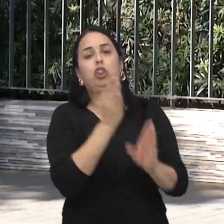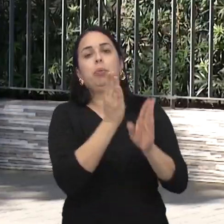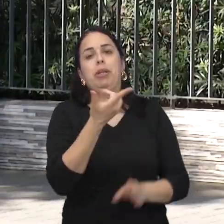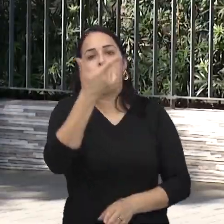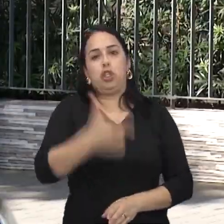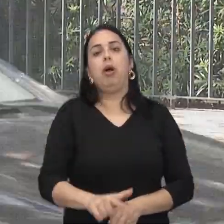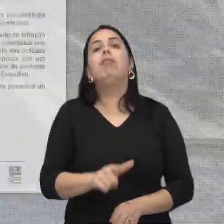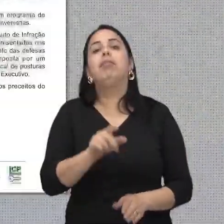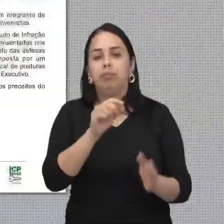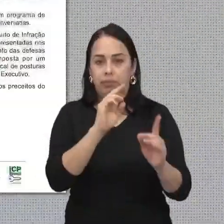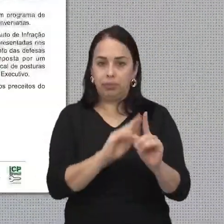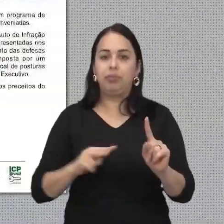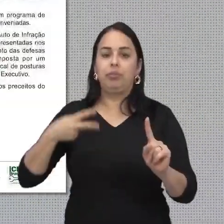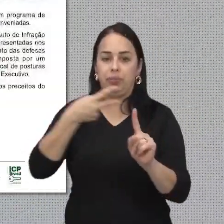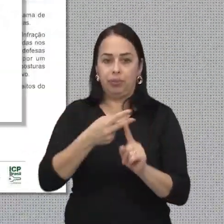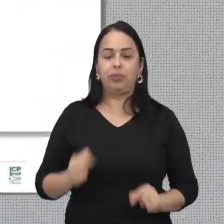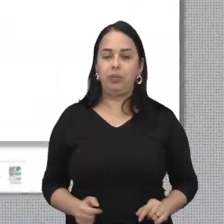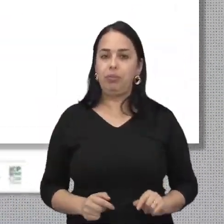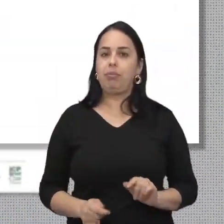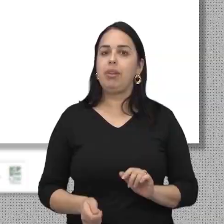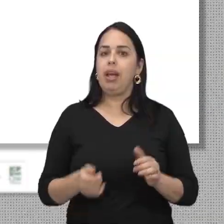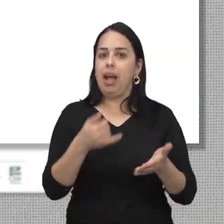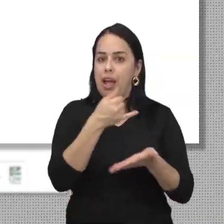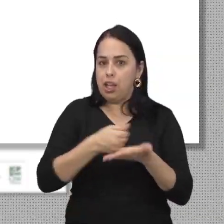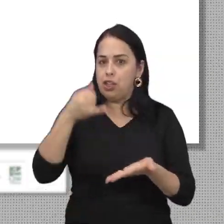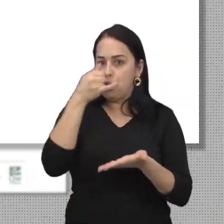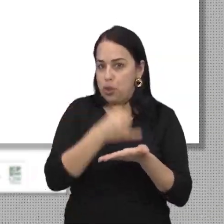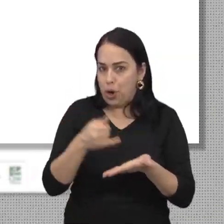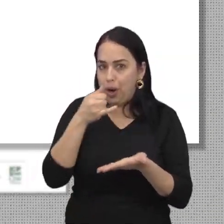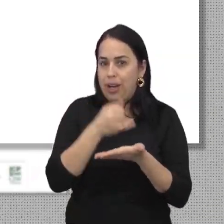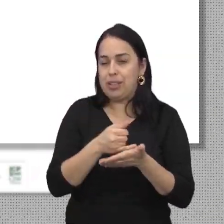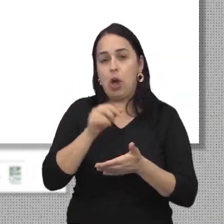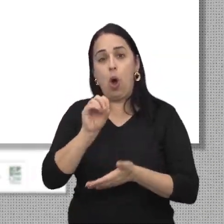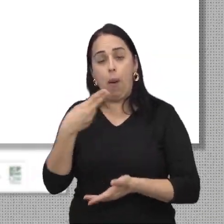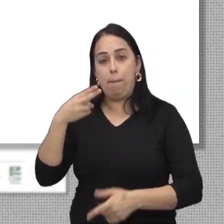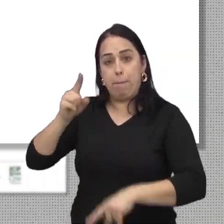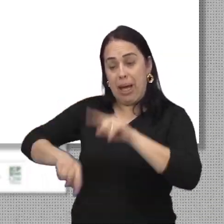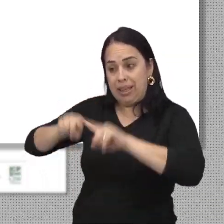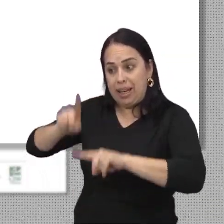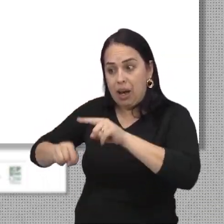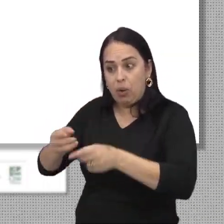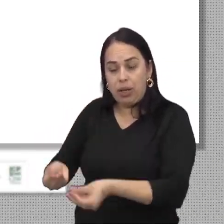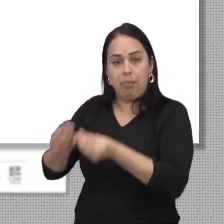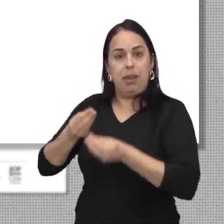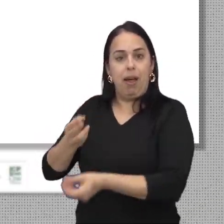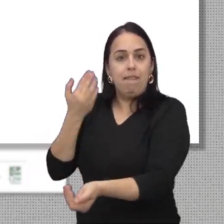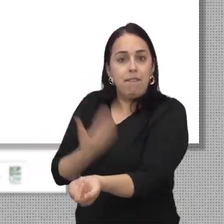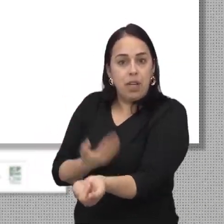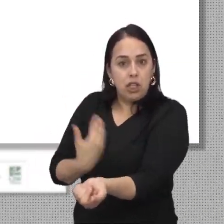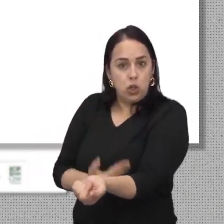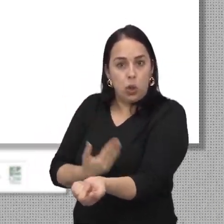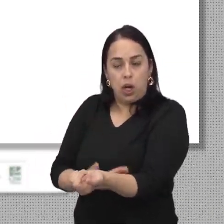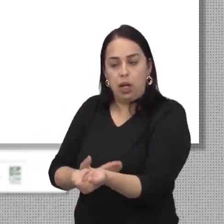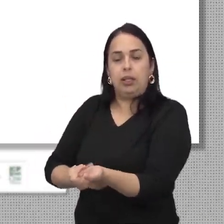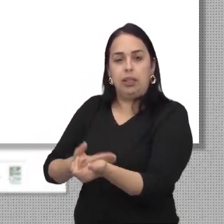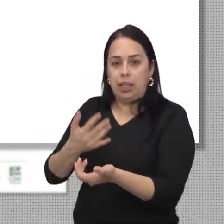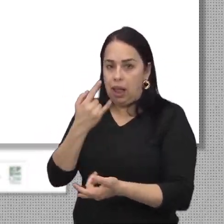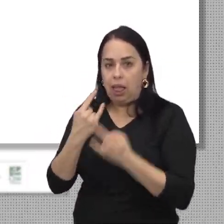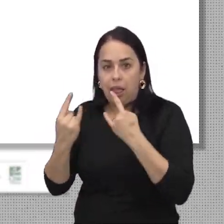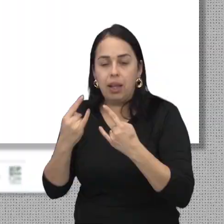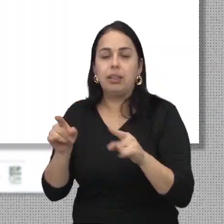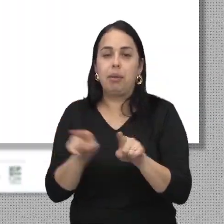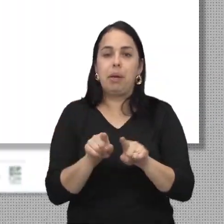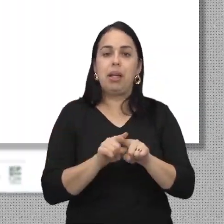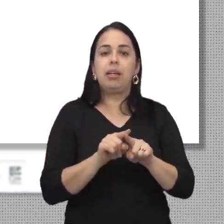de reincidência. A proposta define como drogas ilícitas substâncias ou produtos capazes de causar dependência,